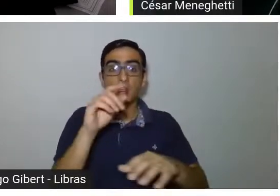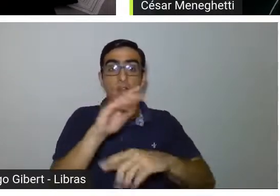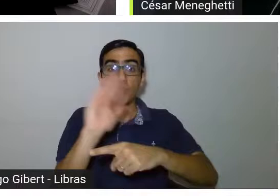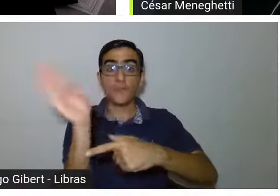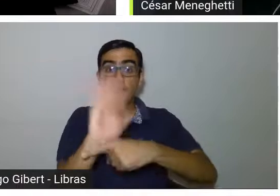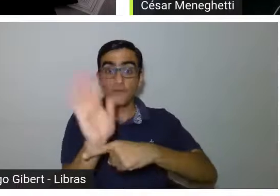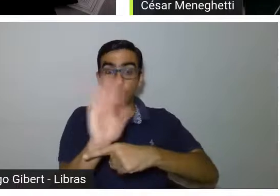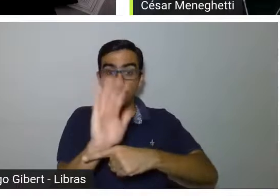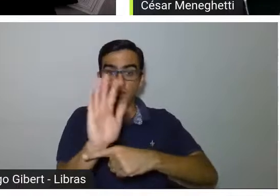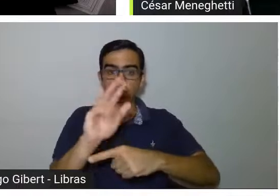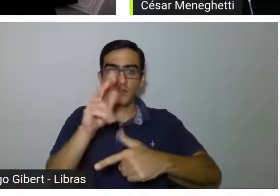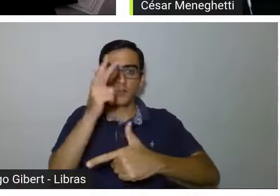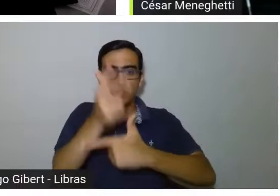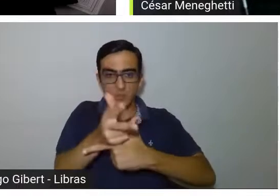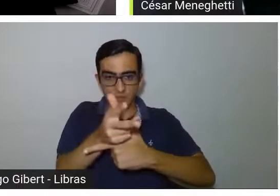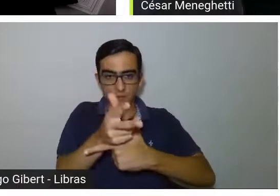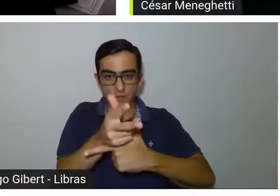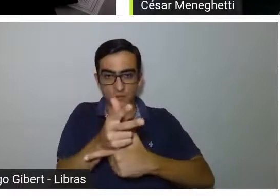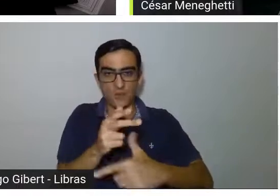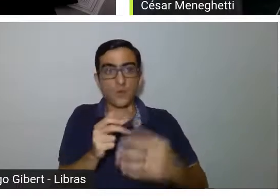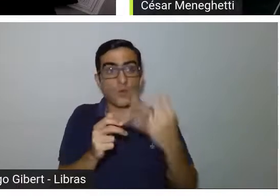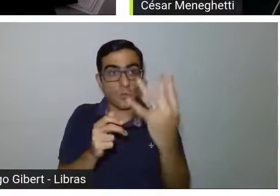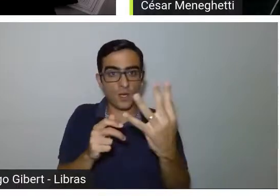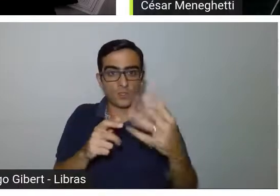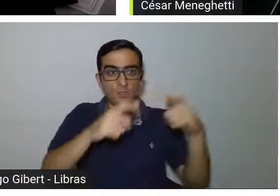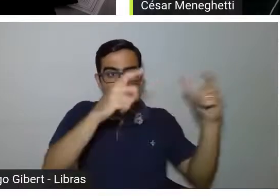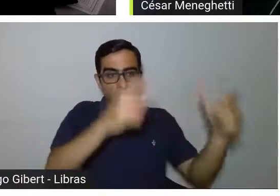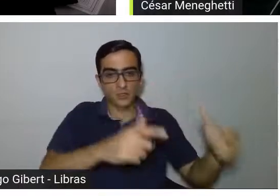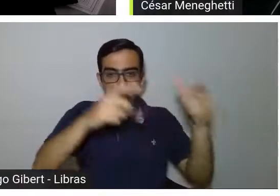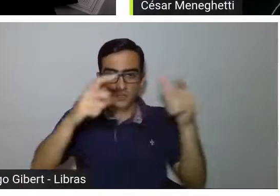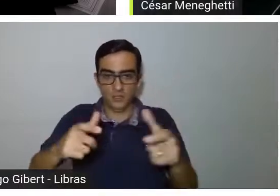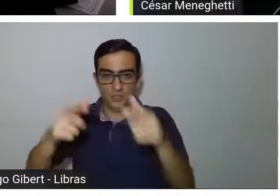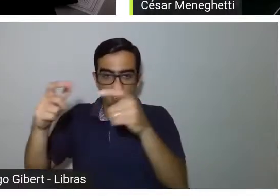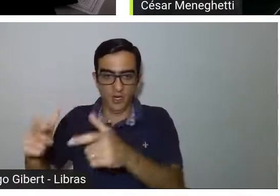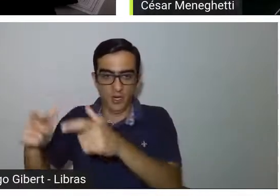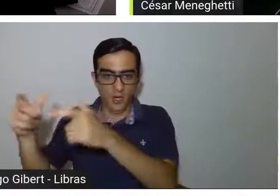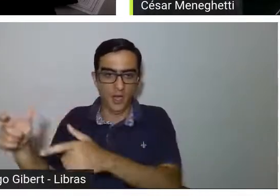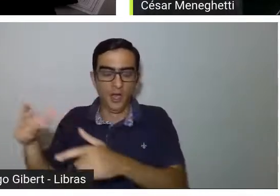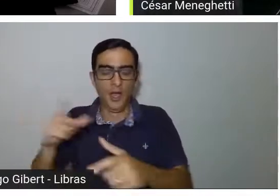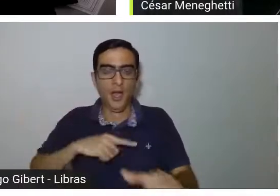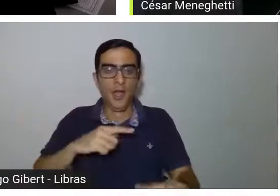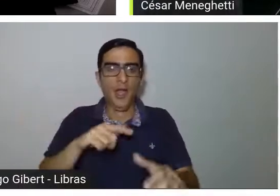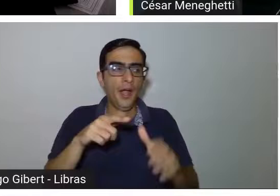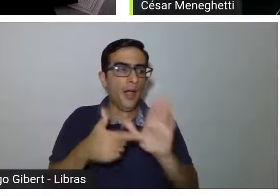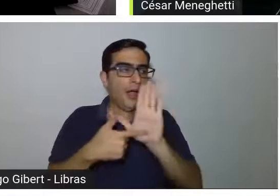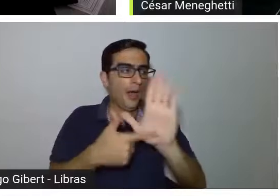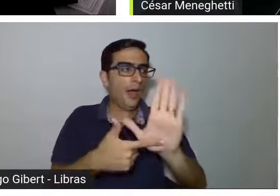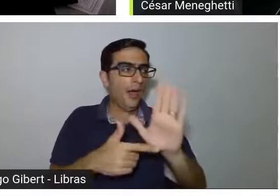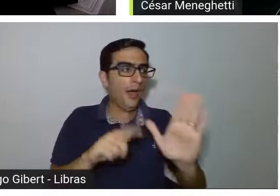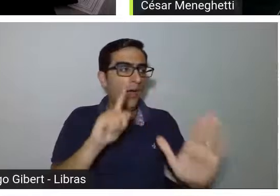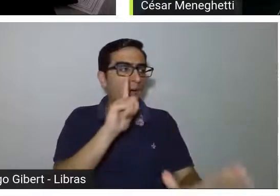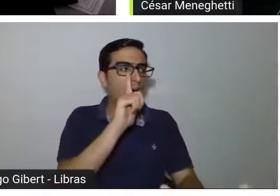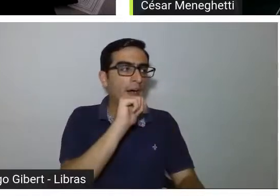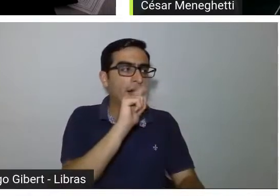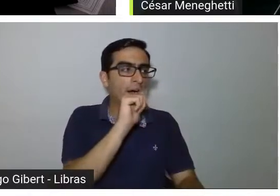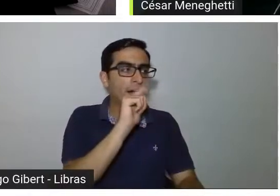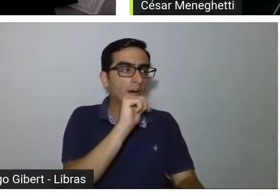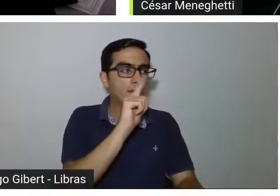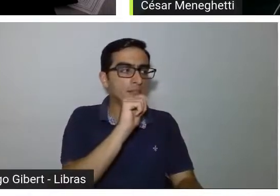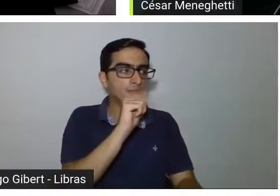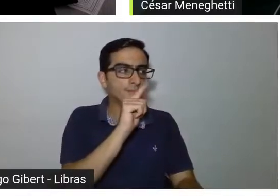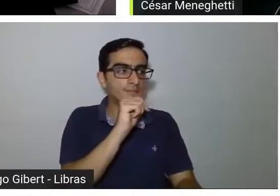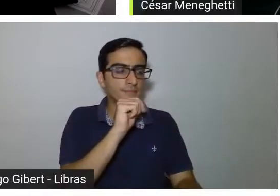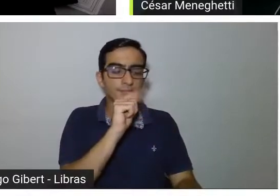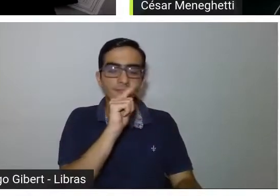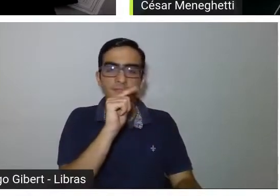passam em contemporâneo em quatro lugares onde eu tive, onde a água é